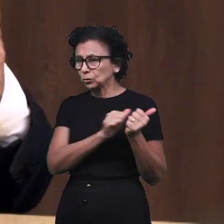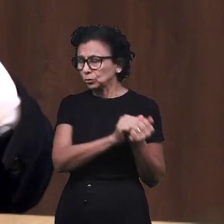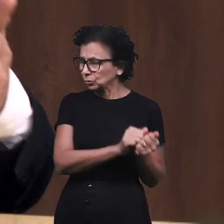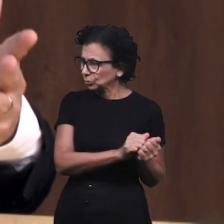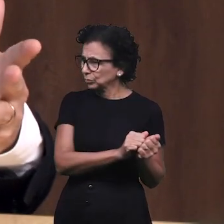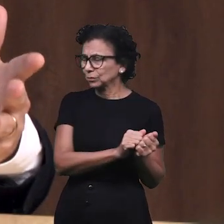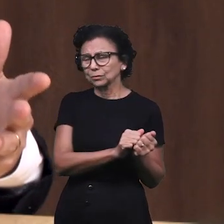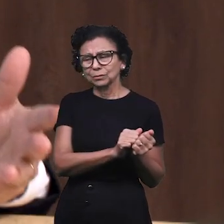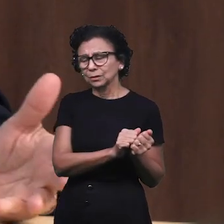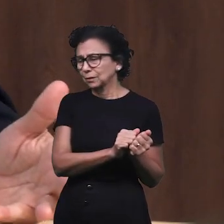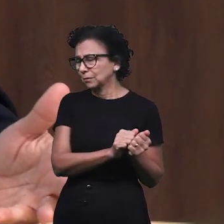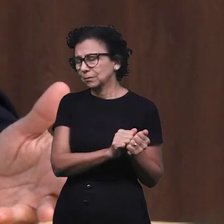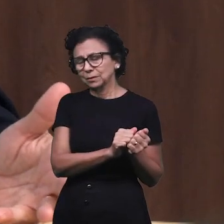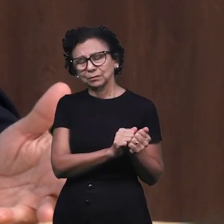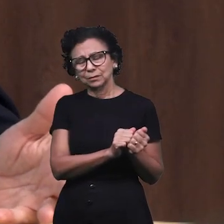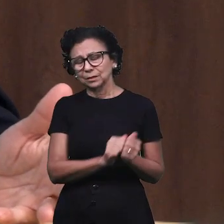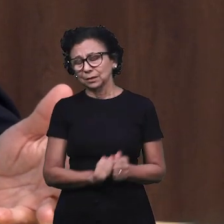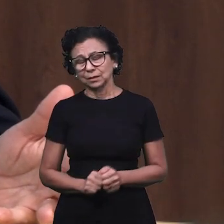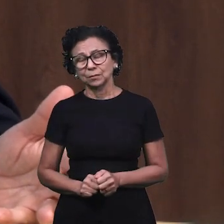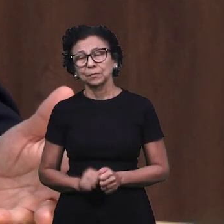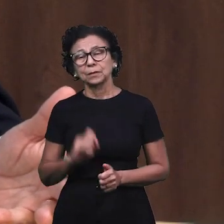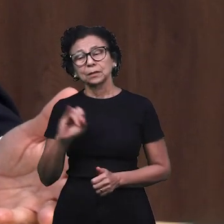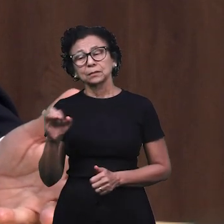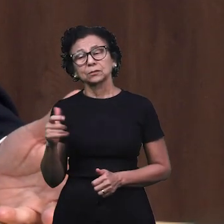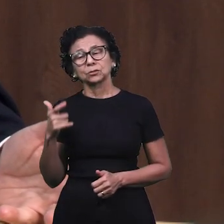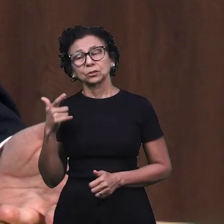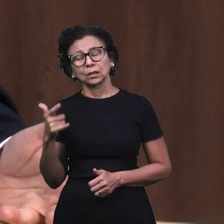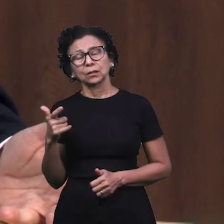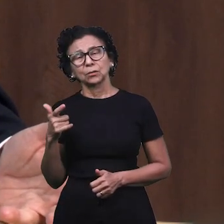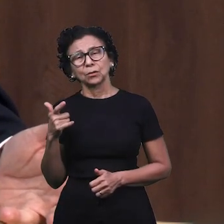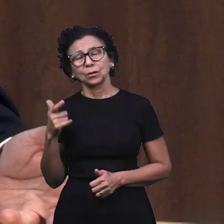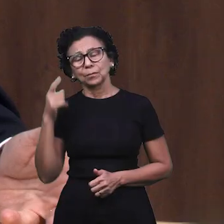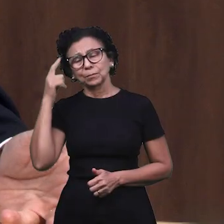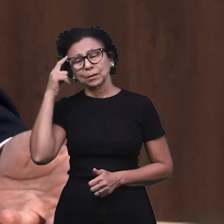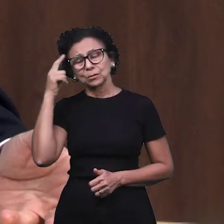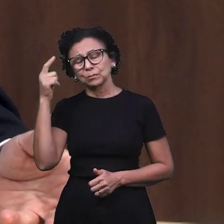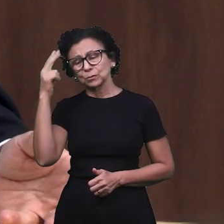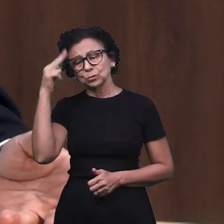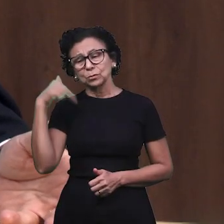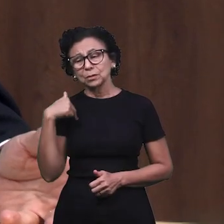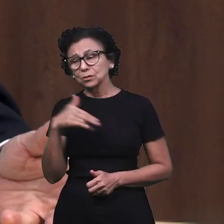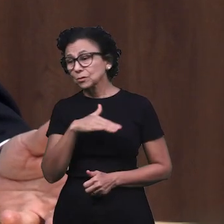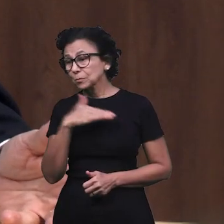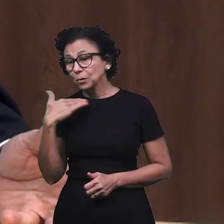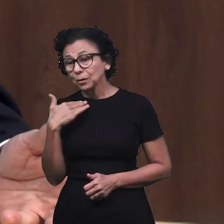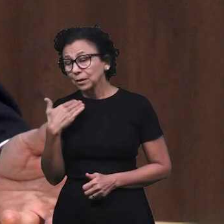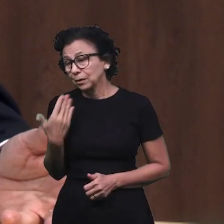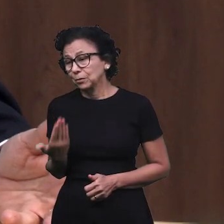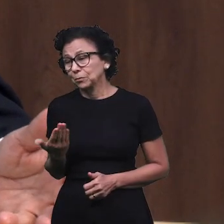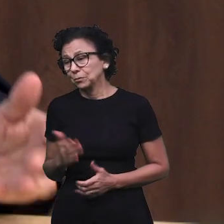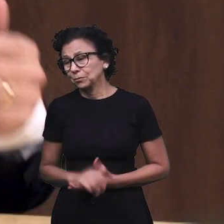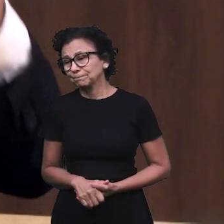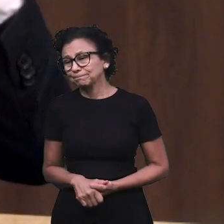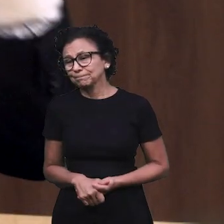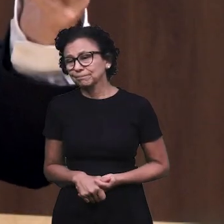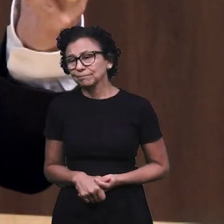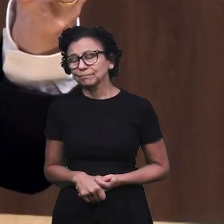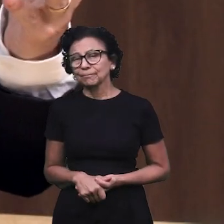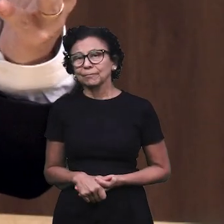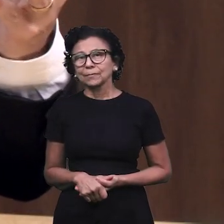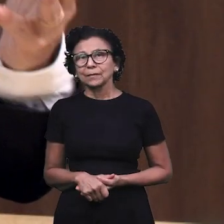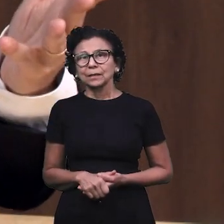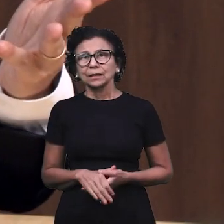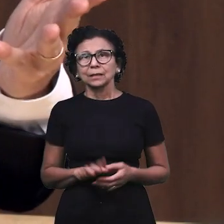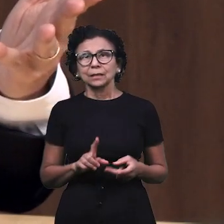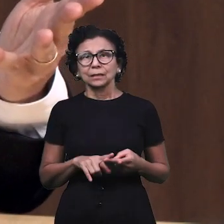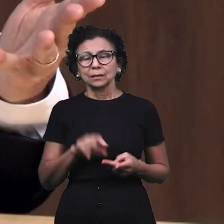na cabeça dele, no entendimento dele, já tinha perdido um, que era José. E Simeão